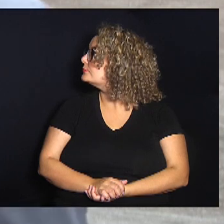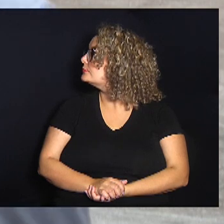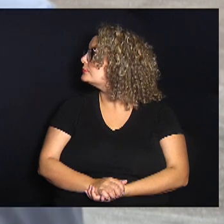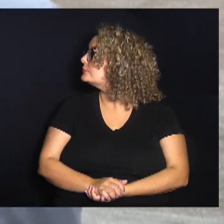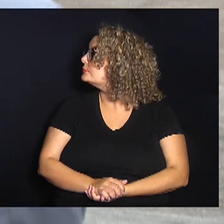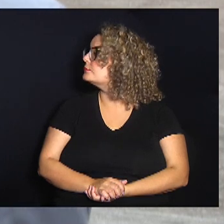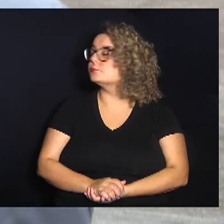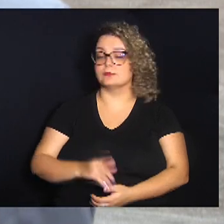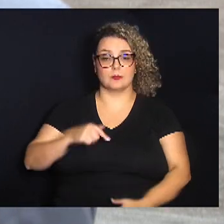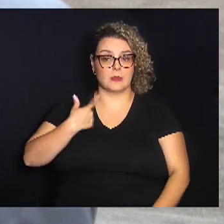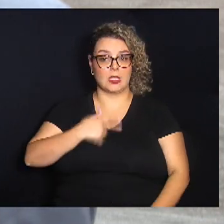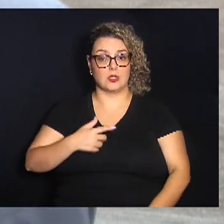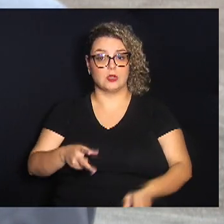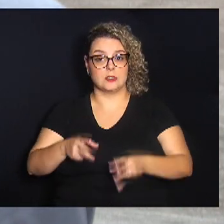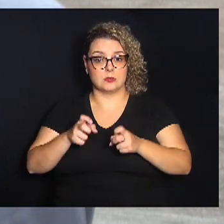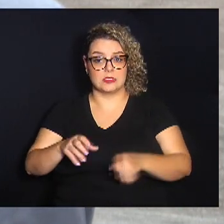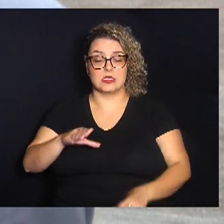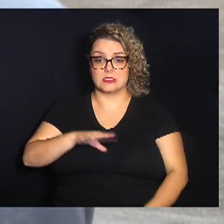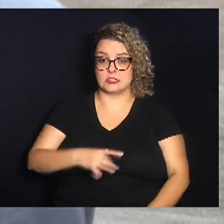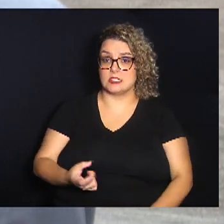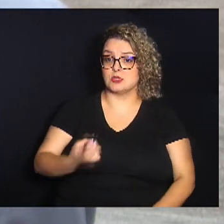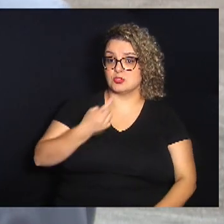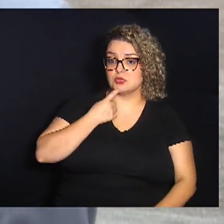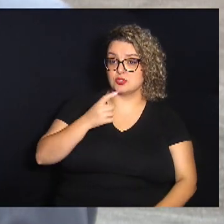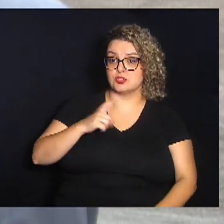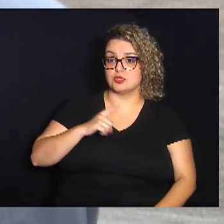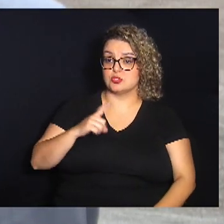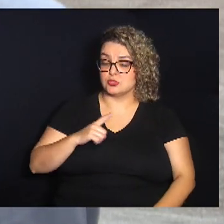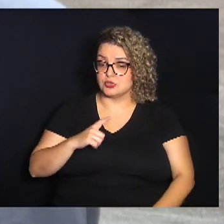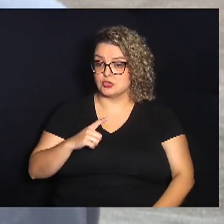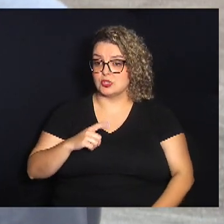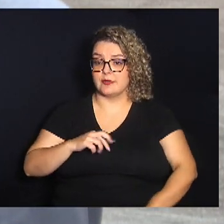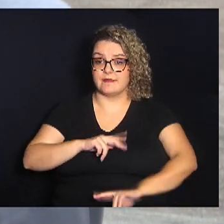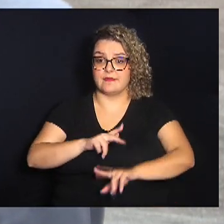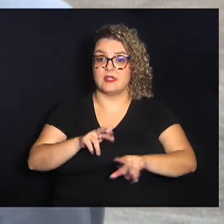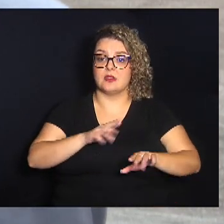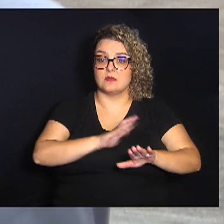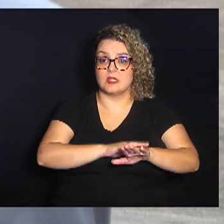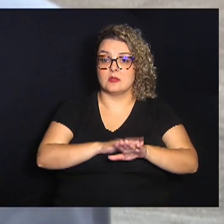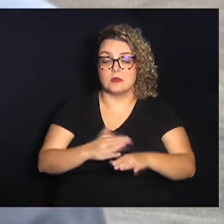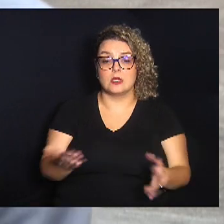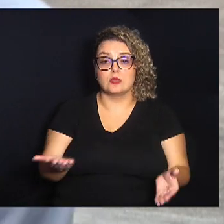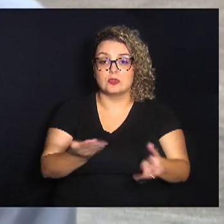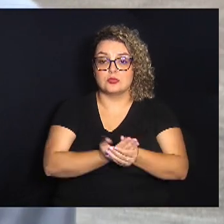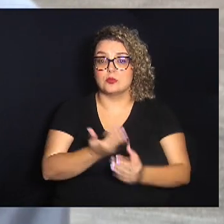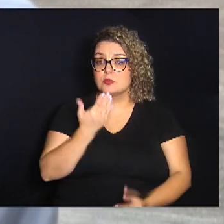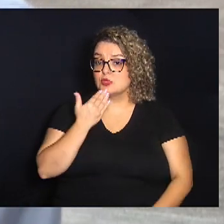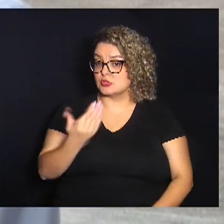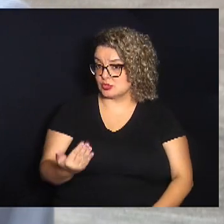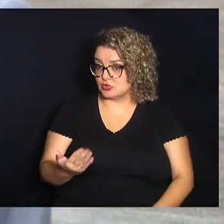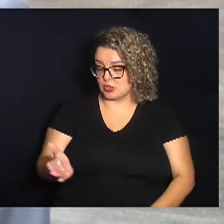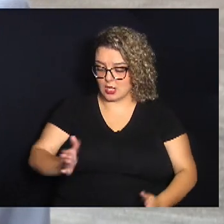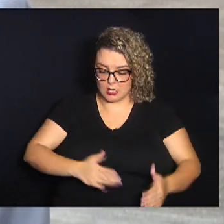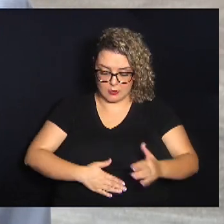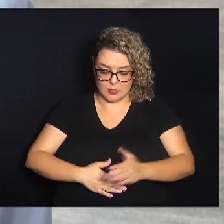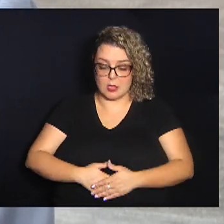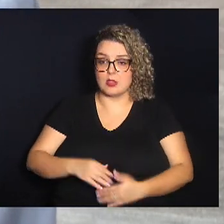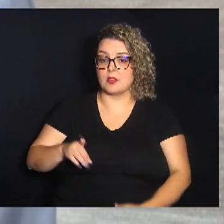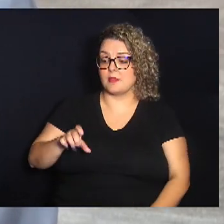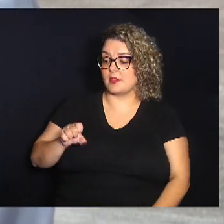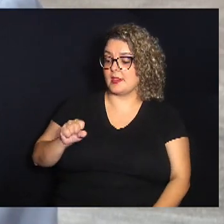E aí nós percebemos que na cidade de Campinas nós tínhamos muitas ações nas justiças pleiteando essas fraldas